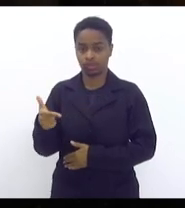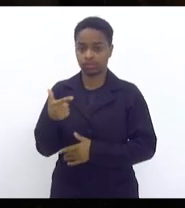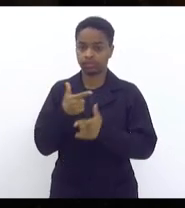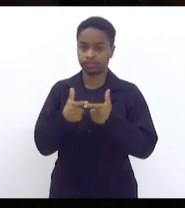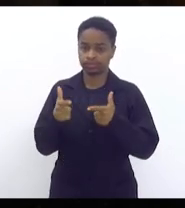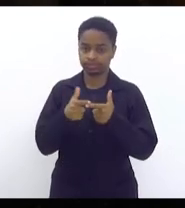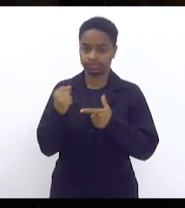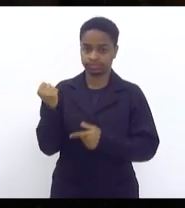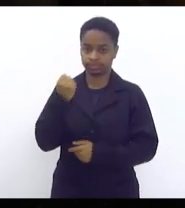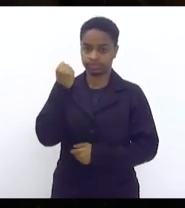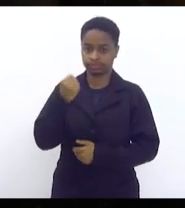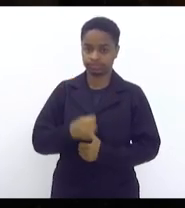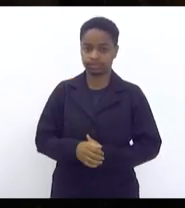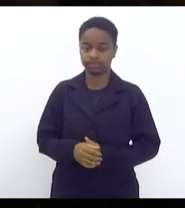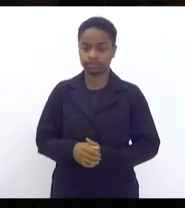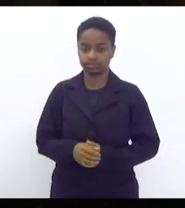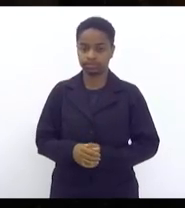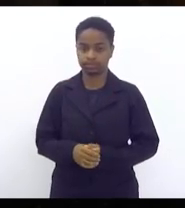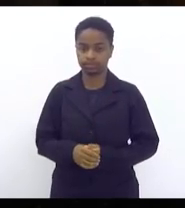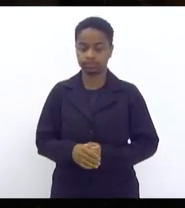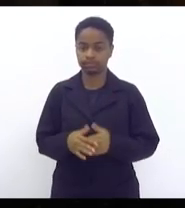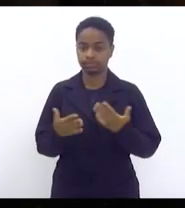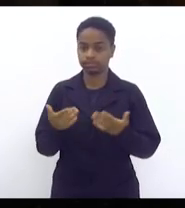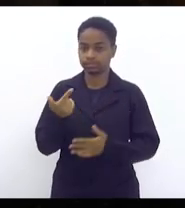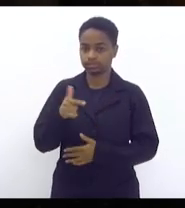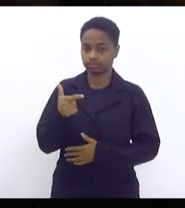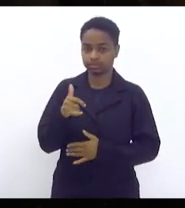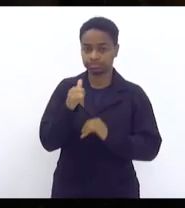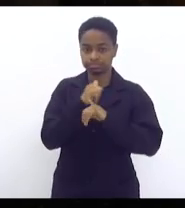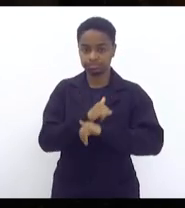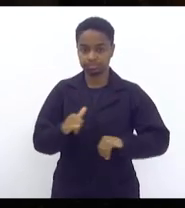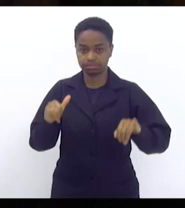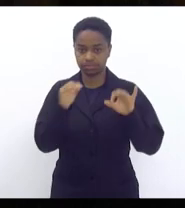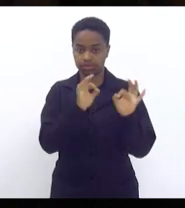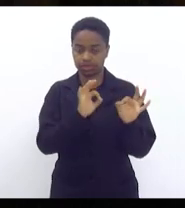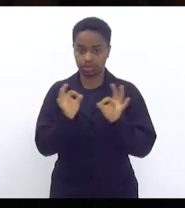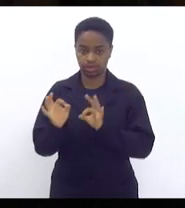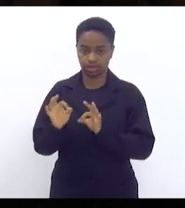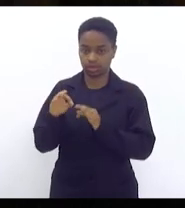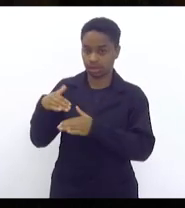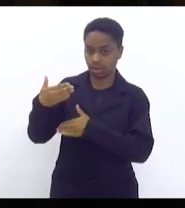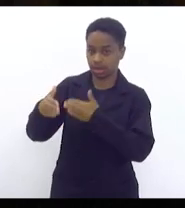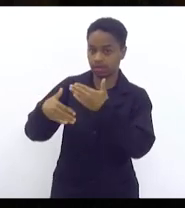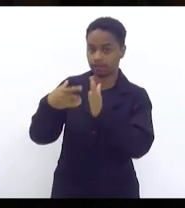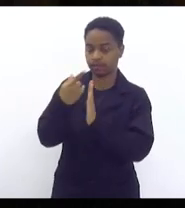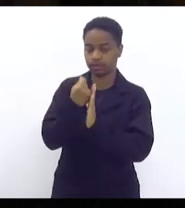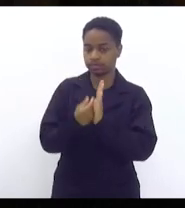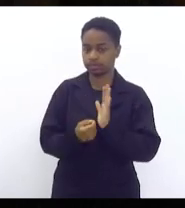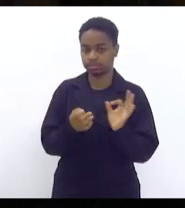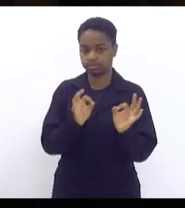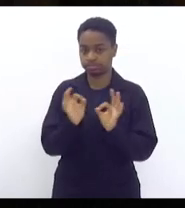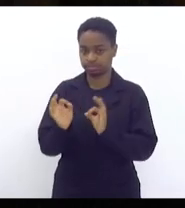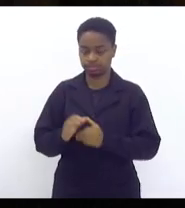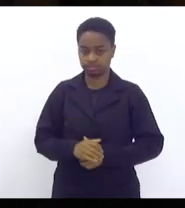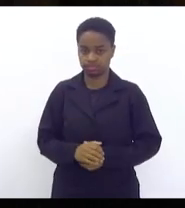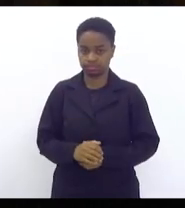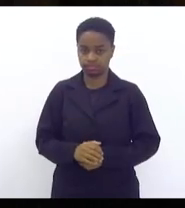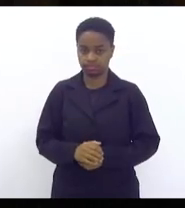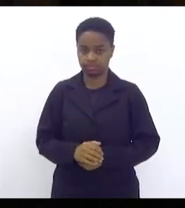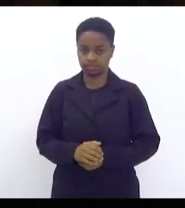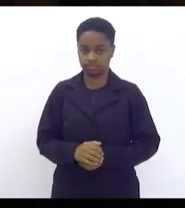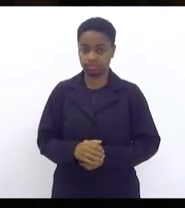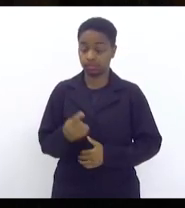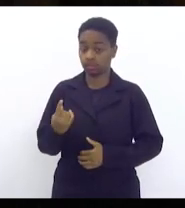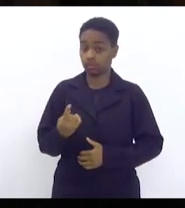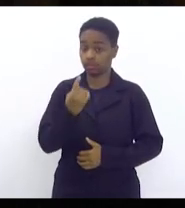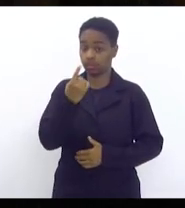tragédia. Então, não há nenhum prenúncio de avanço orçamentário. A única